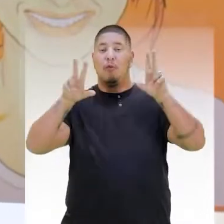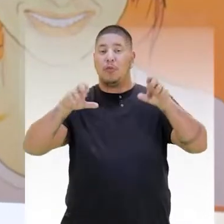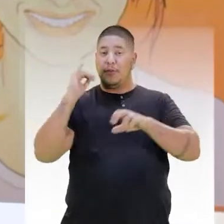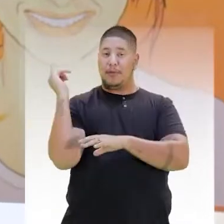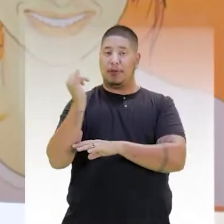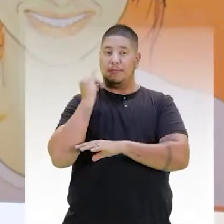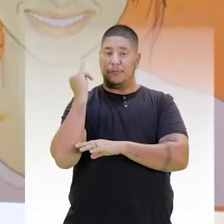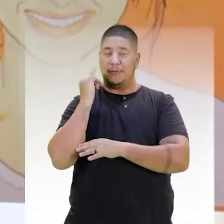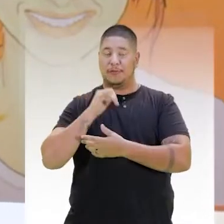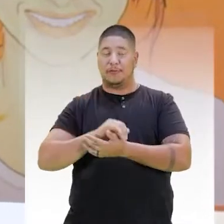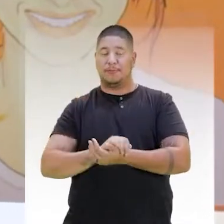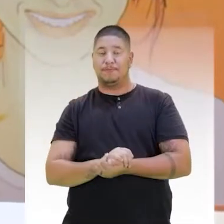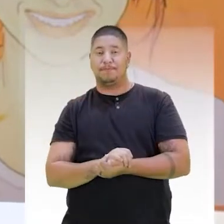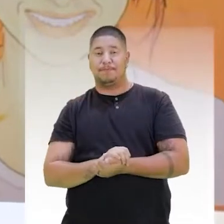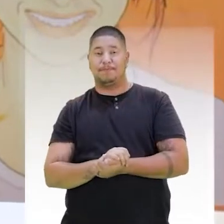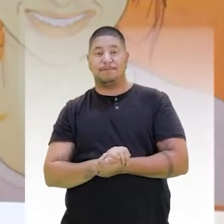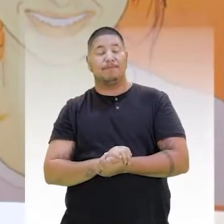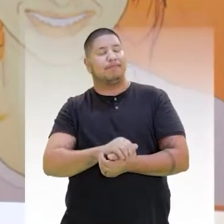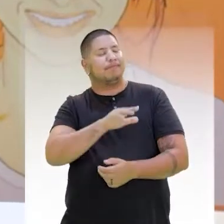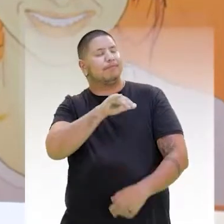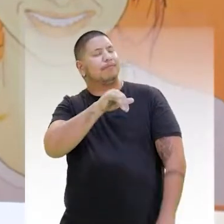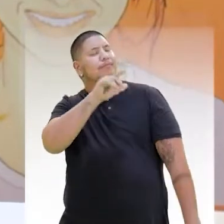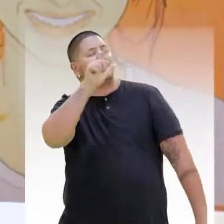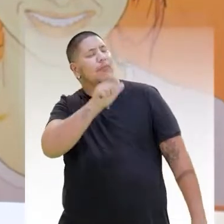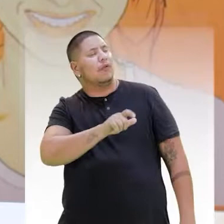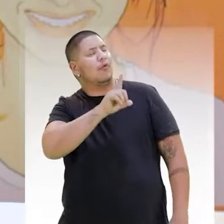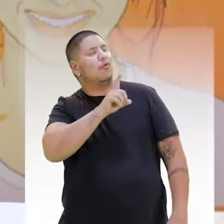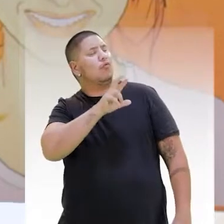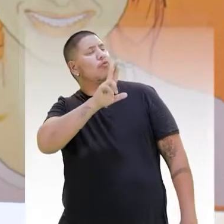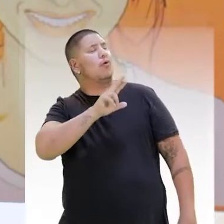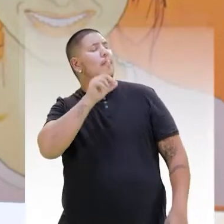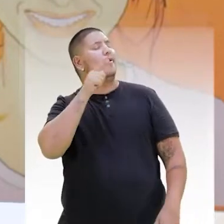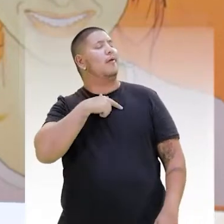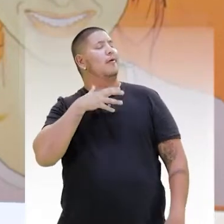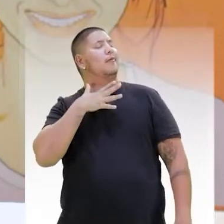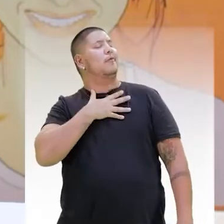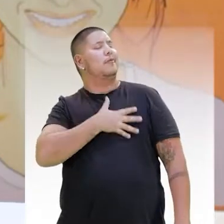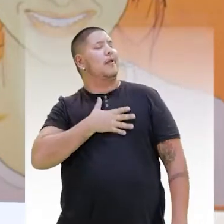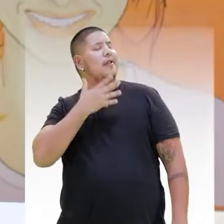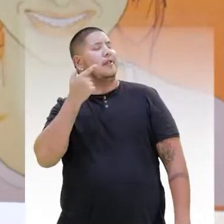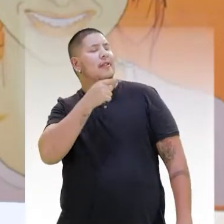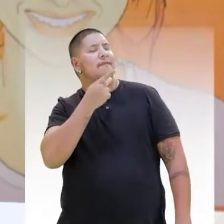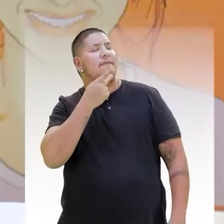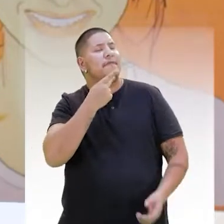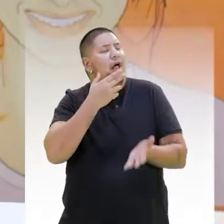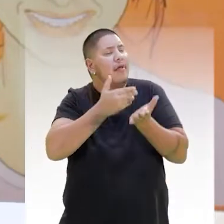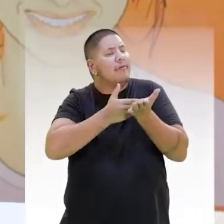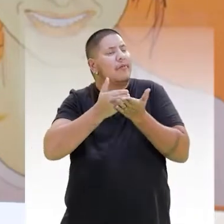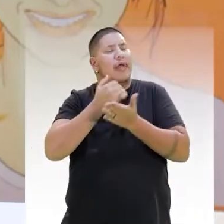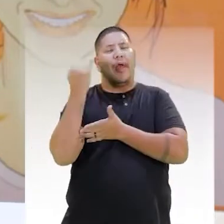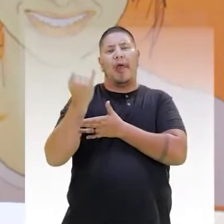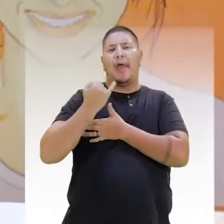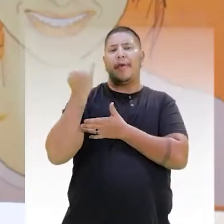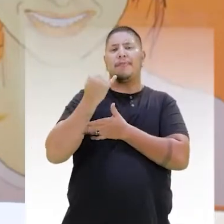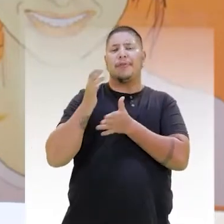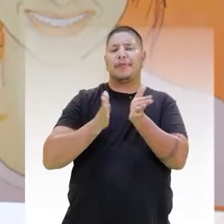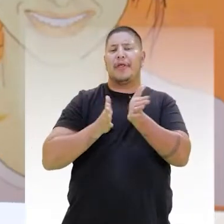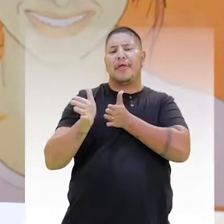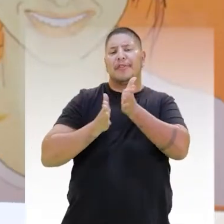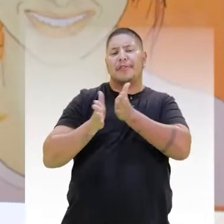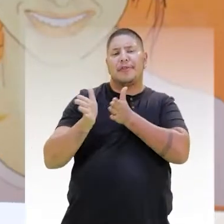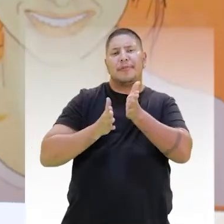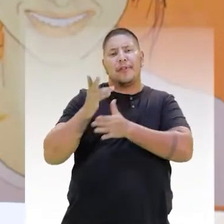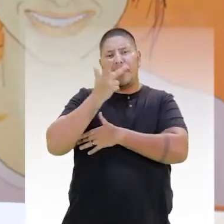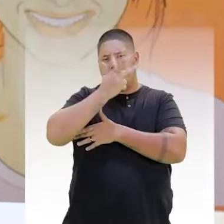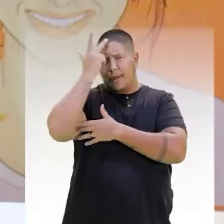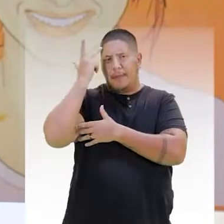para a nossa sociedade. Doutora, eu gostaria que a senhora comentasse, falasse inicialmente a respeito da importância da acessibilidade para